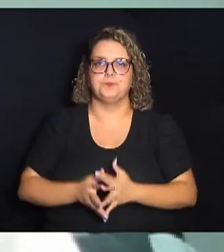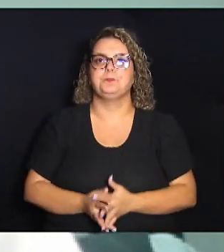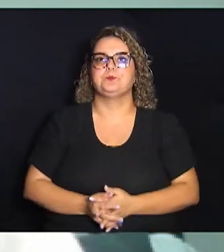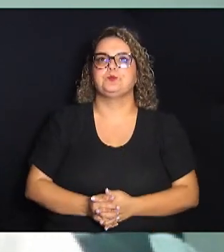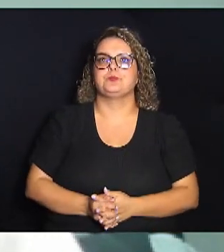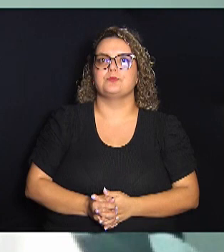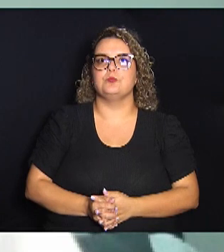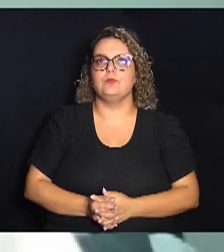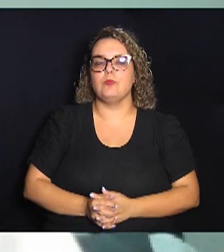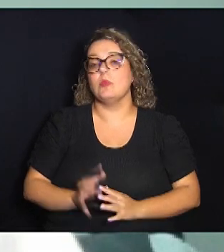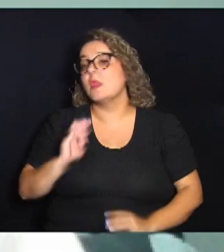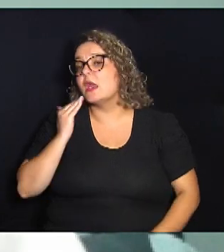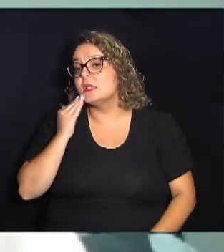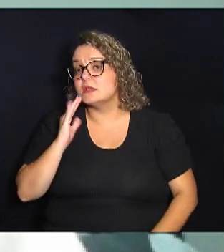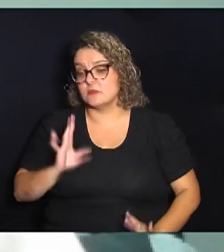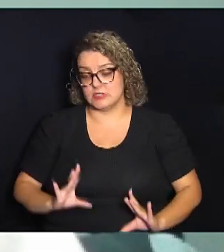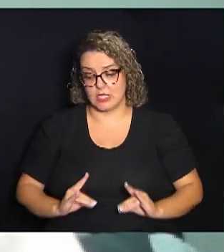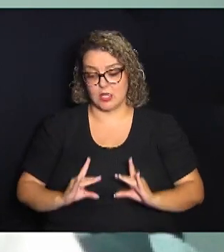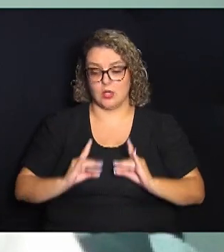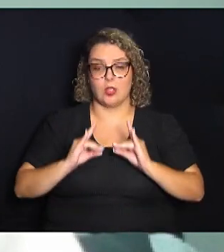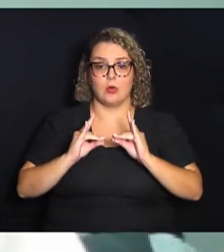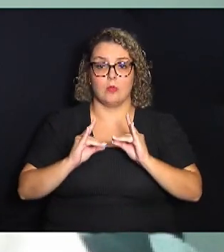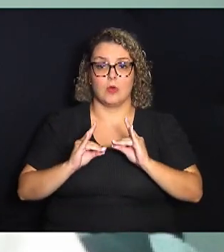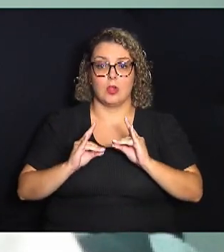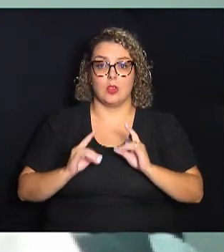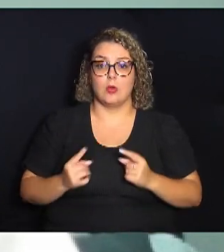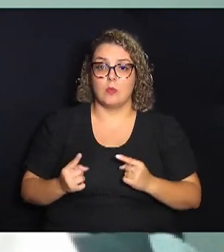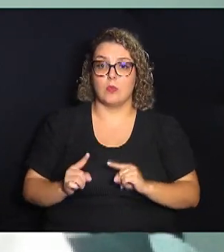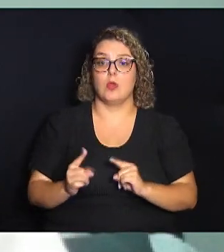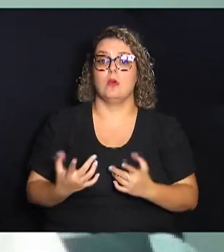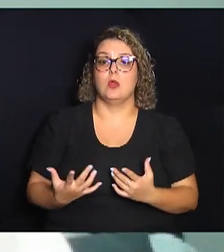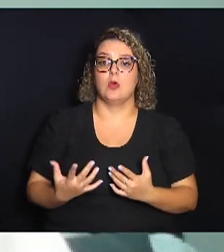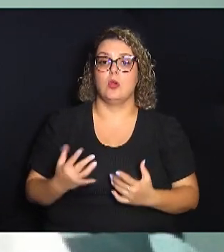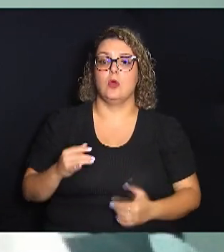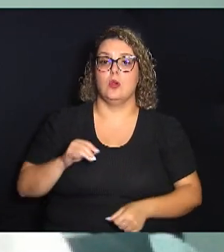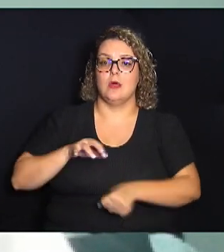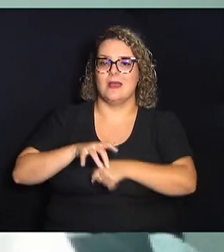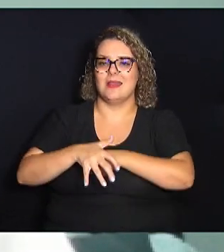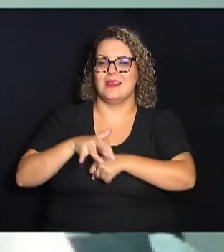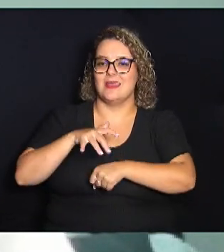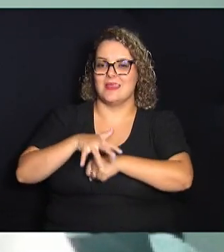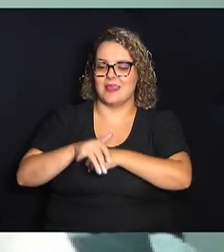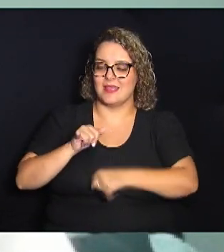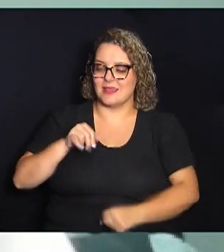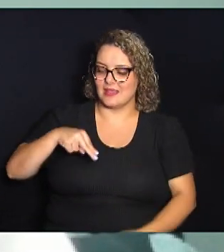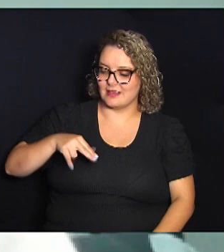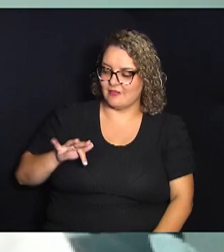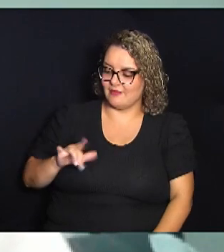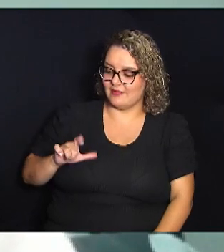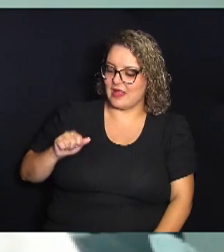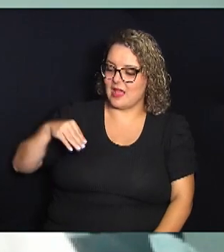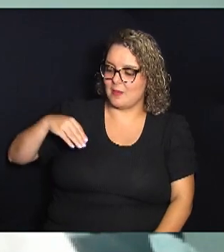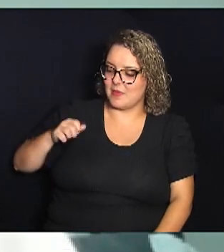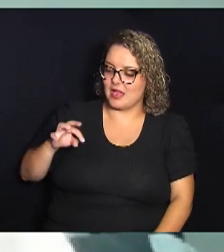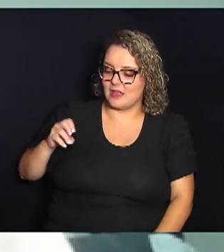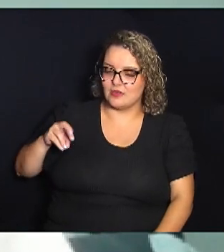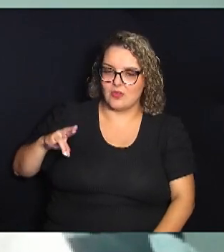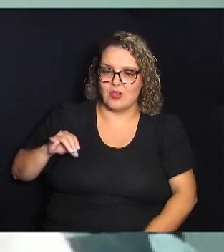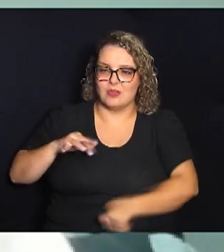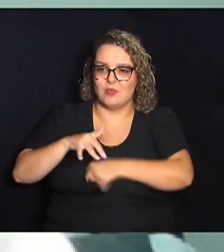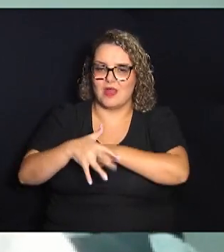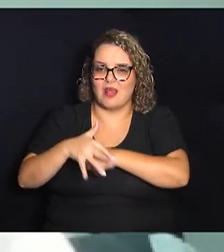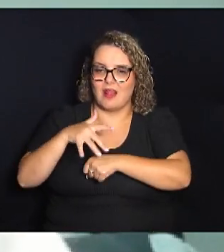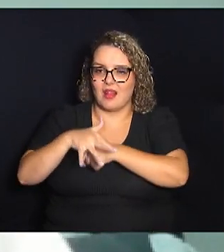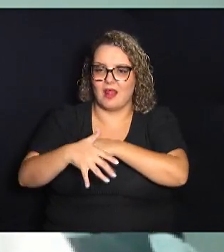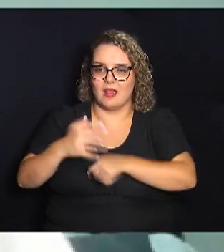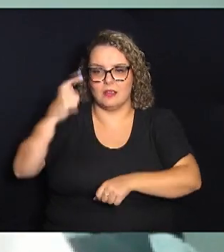A deficiência hormonal, ela provoca um estado inflamatório cerebral. A mulher, ela, com deficiência hormonal, ela